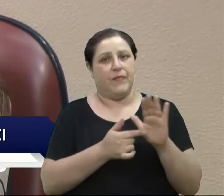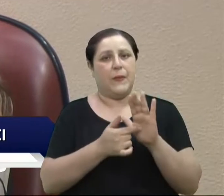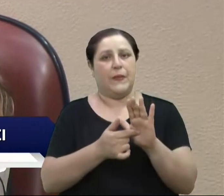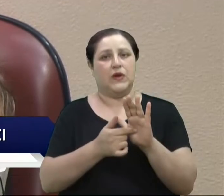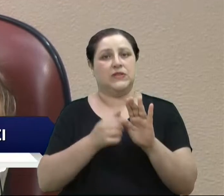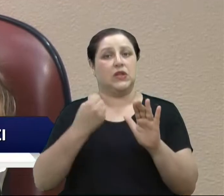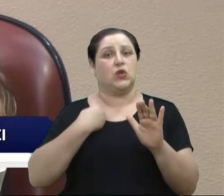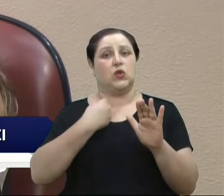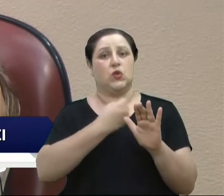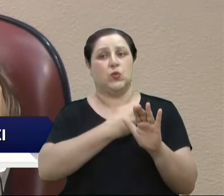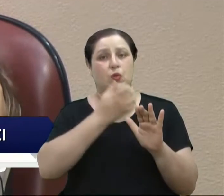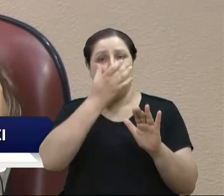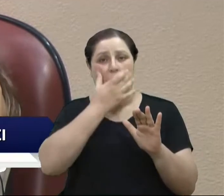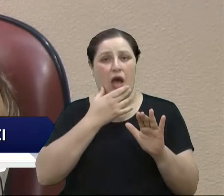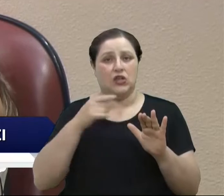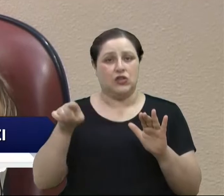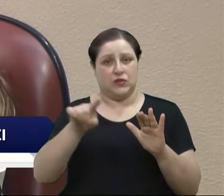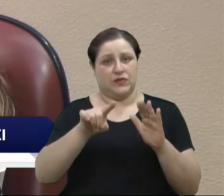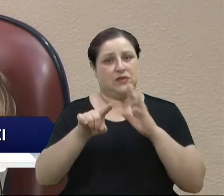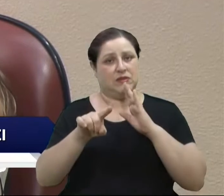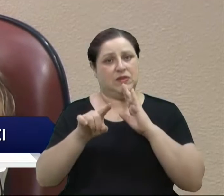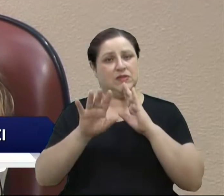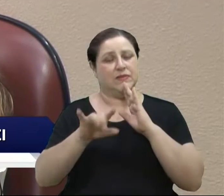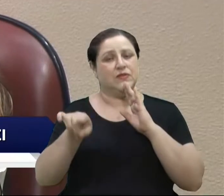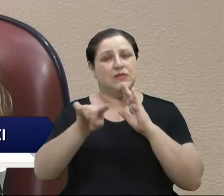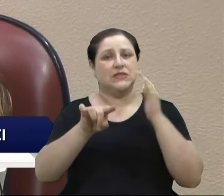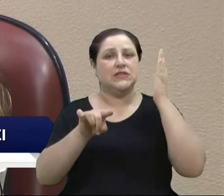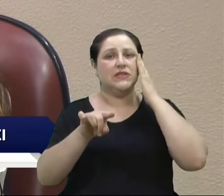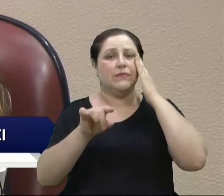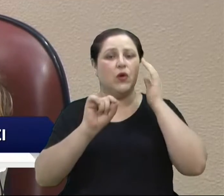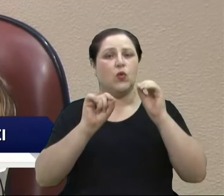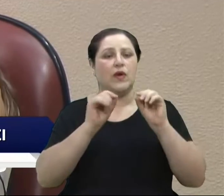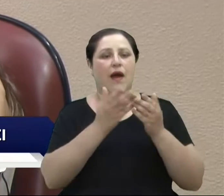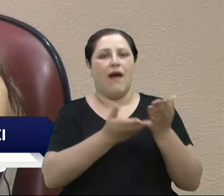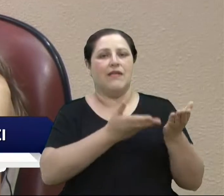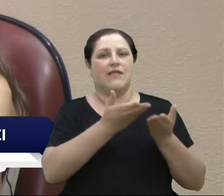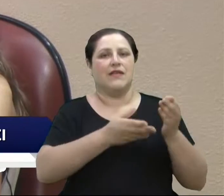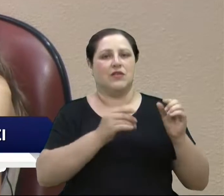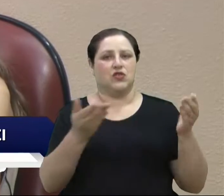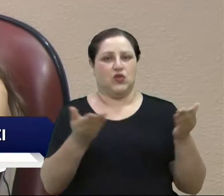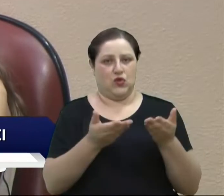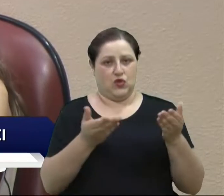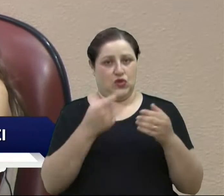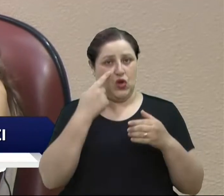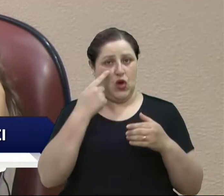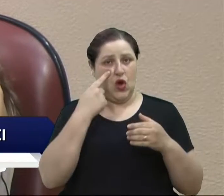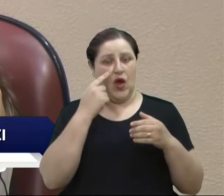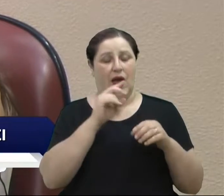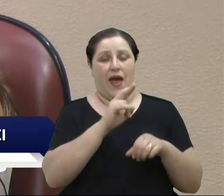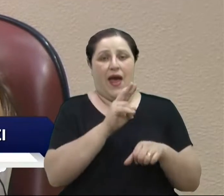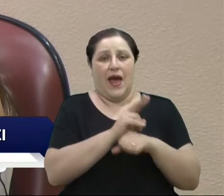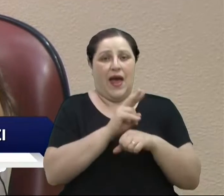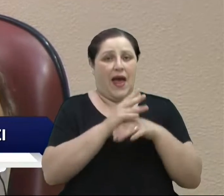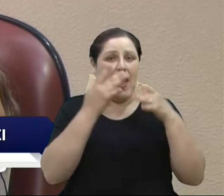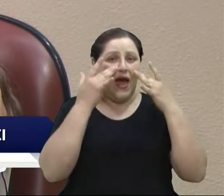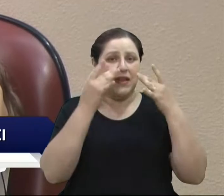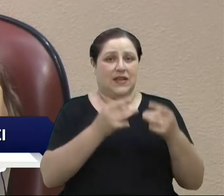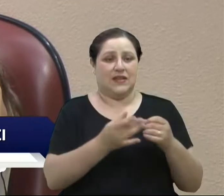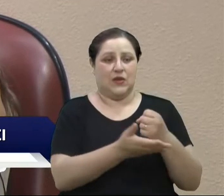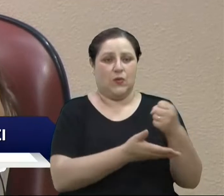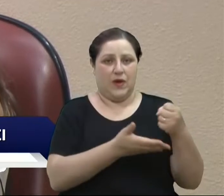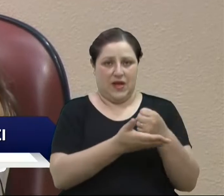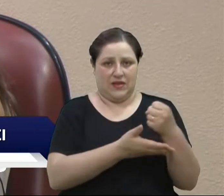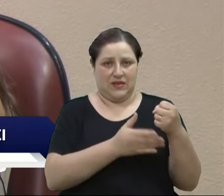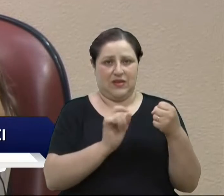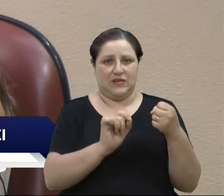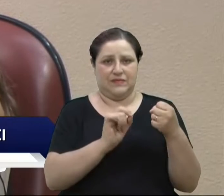senhores, mas para se ter uma ideia do que a gente está lidando hoje. Falando em atenção básica, por exemplo. A